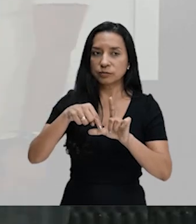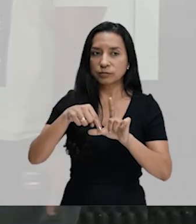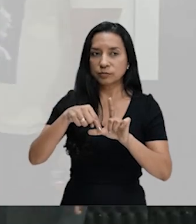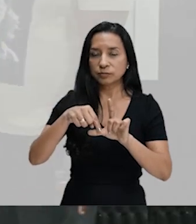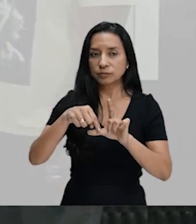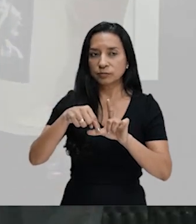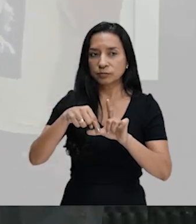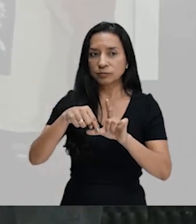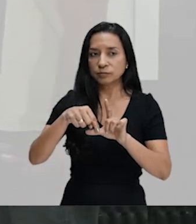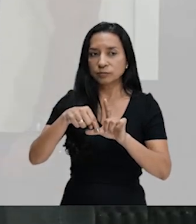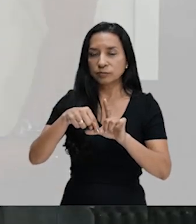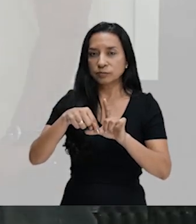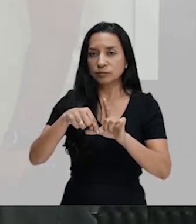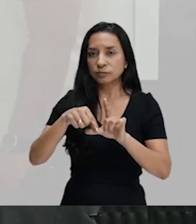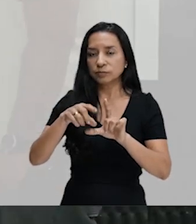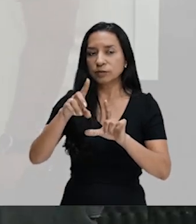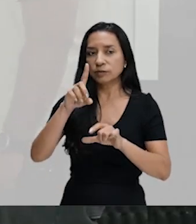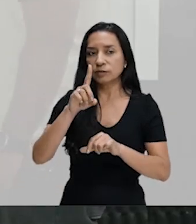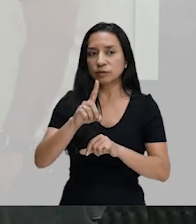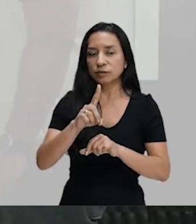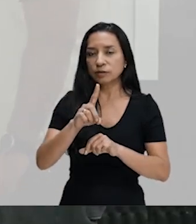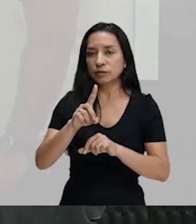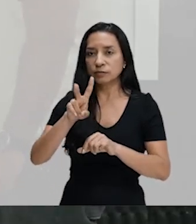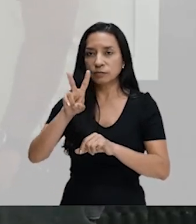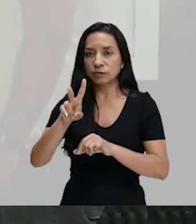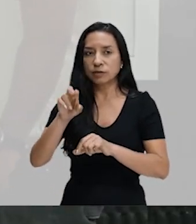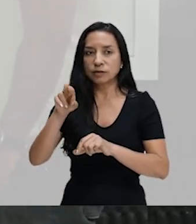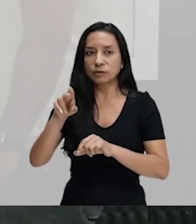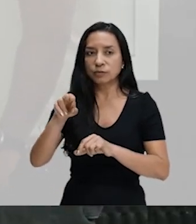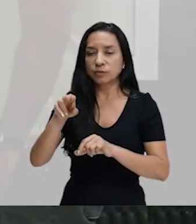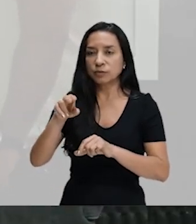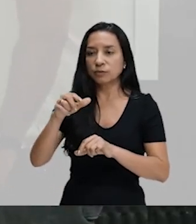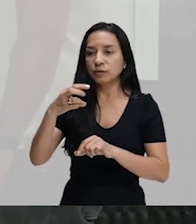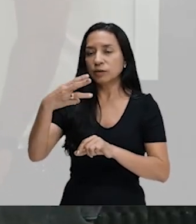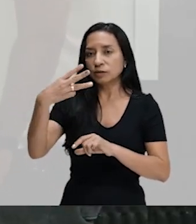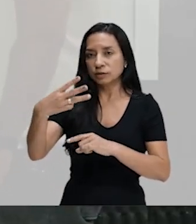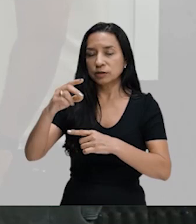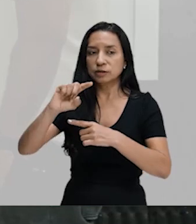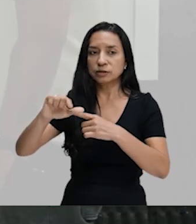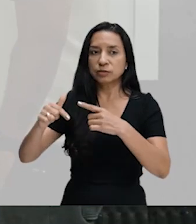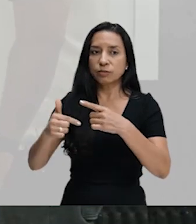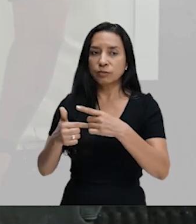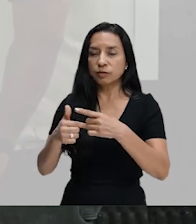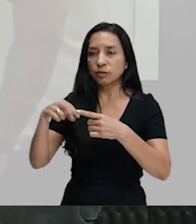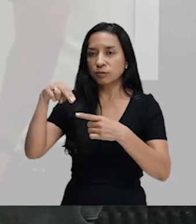molécula monoatômica, né, 3/2 de NR